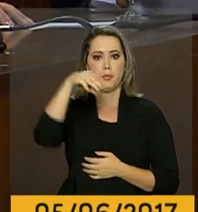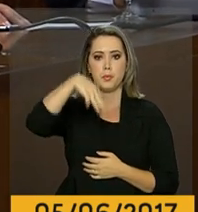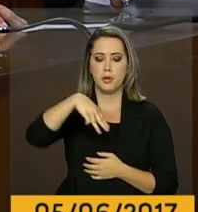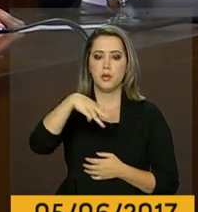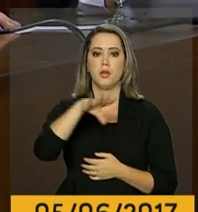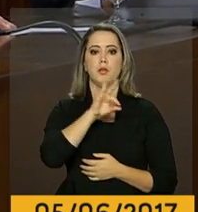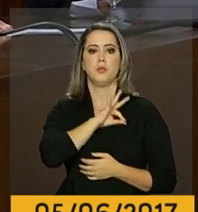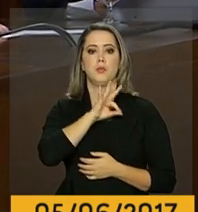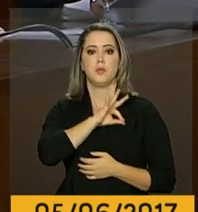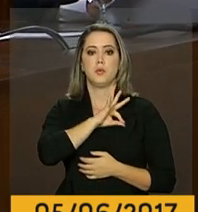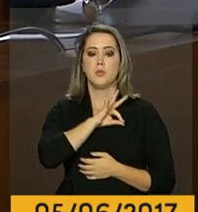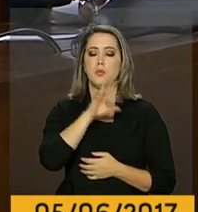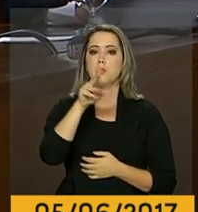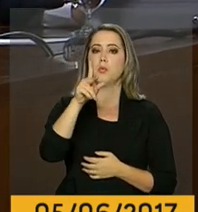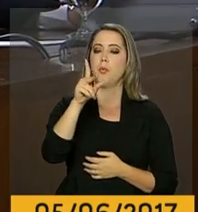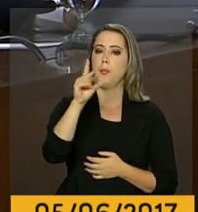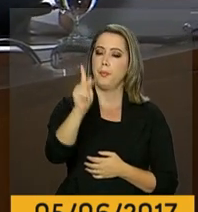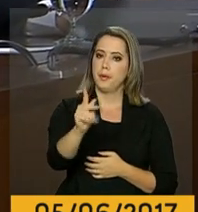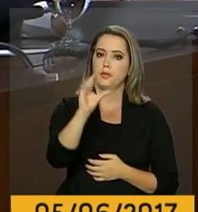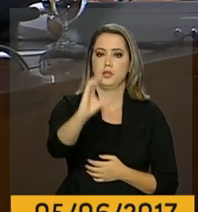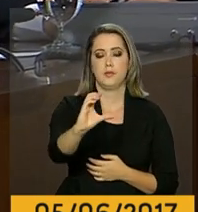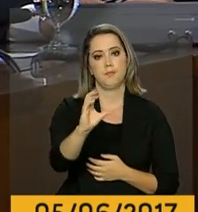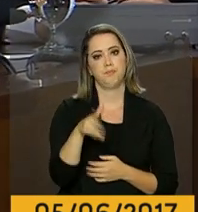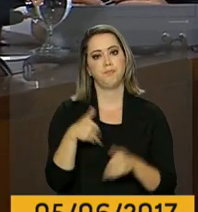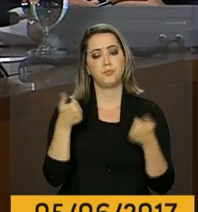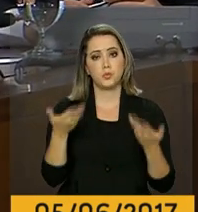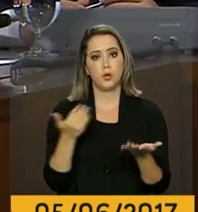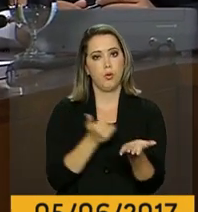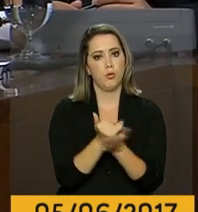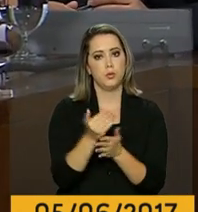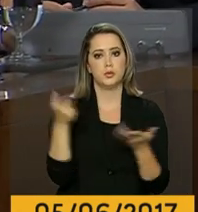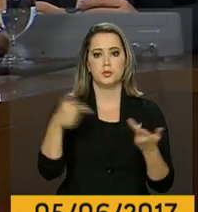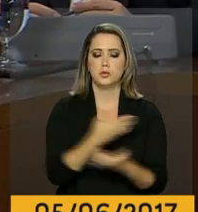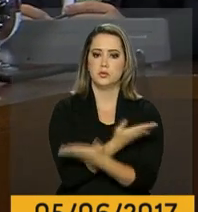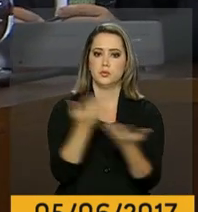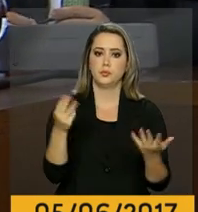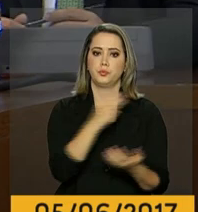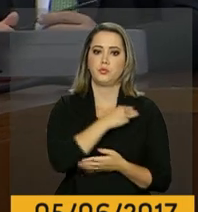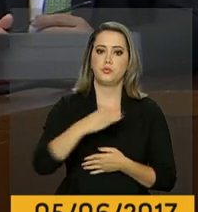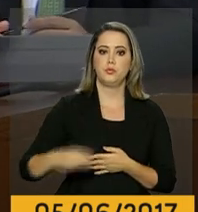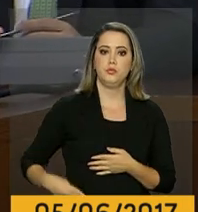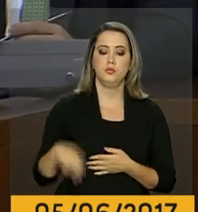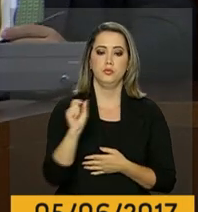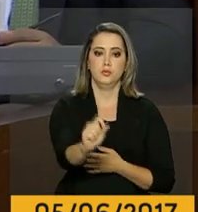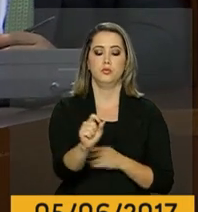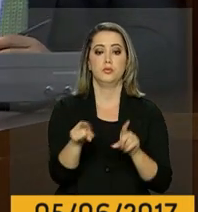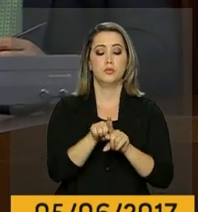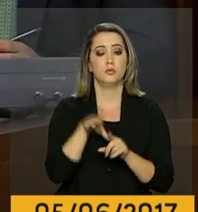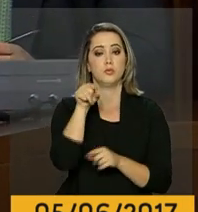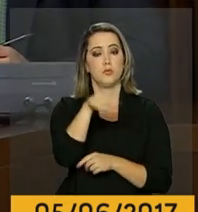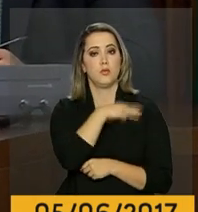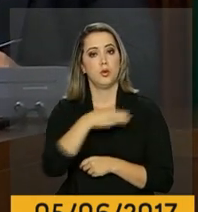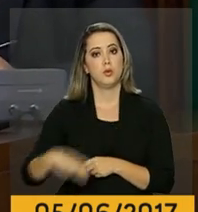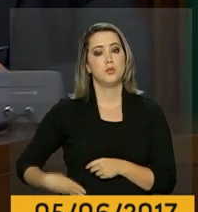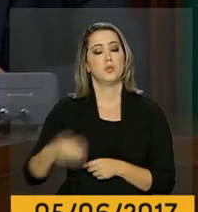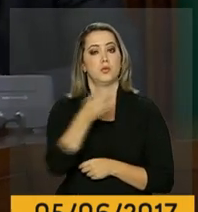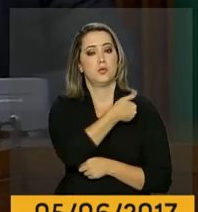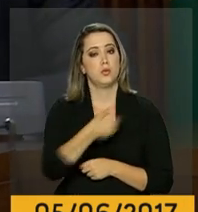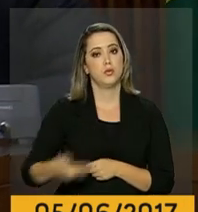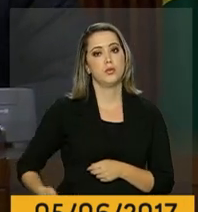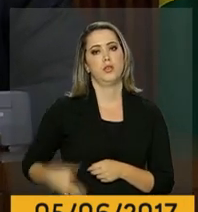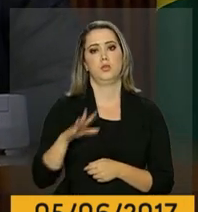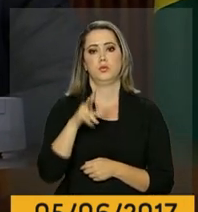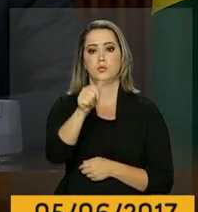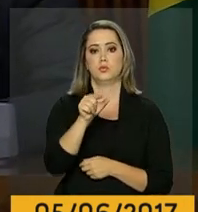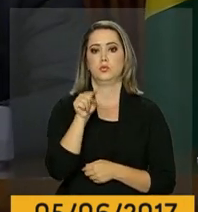civil e esta em princípio os senhores ministros aqui da casa né e os ministros de governo